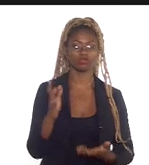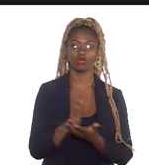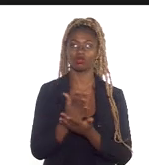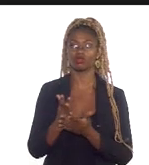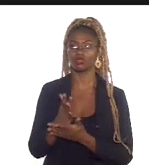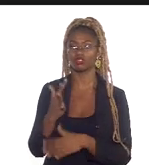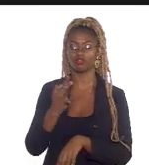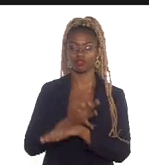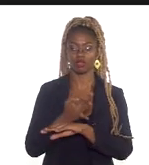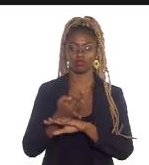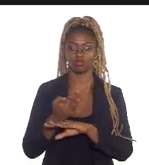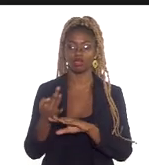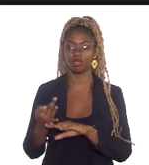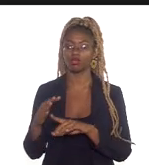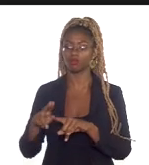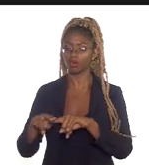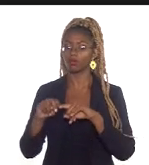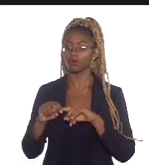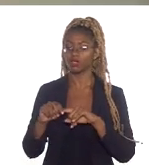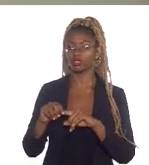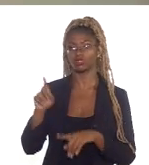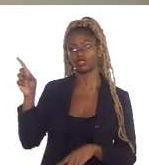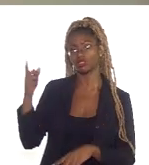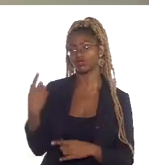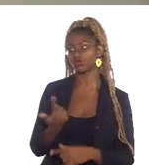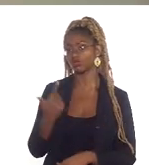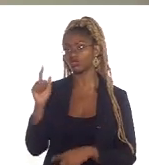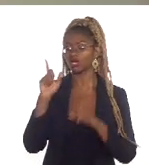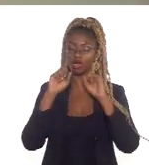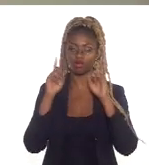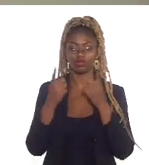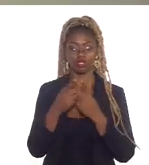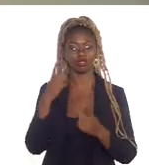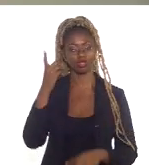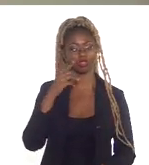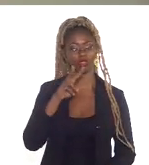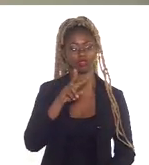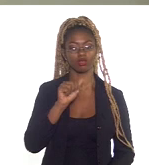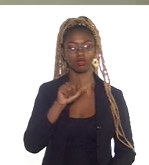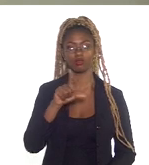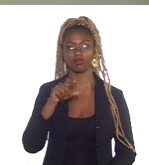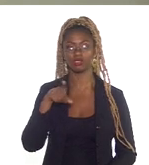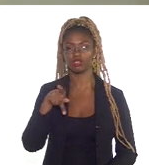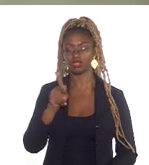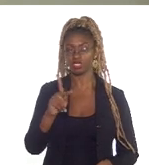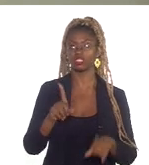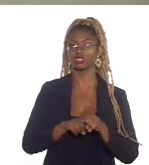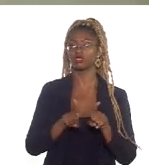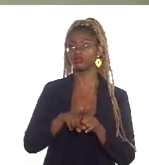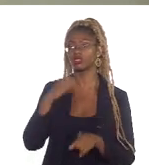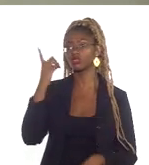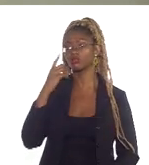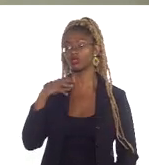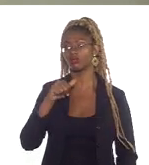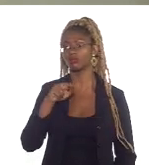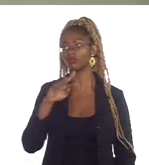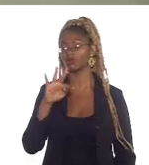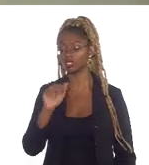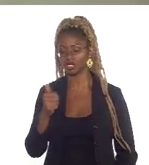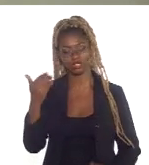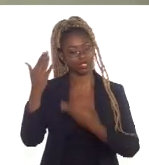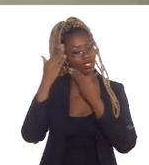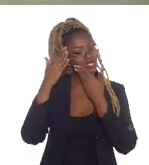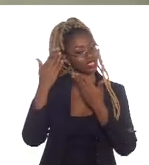porque estão concomitantemente na outra reunião, deputado Valdec, deputada Marta Rocha. Queria agradecer a presença